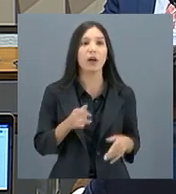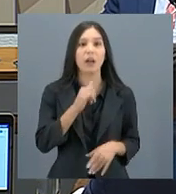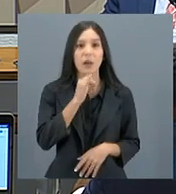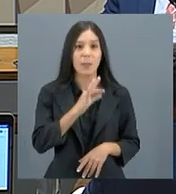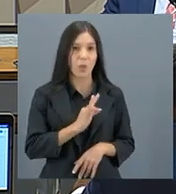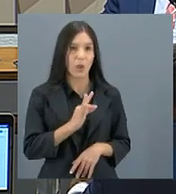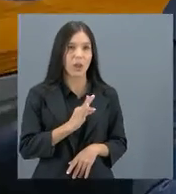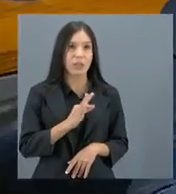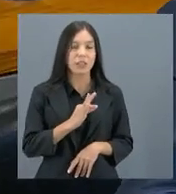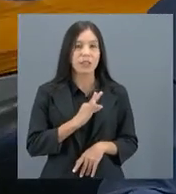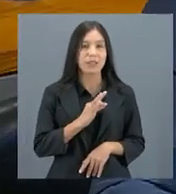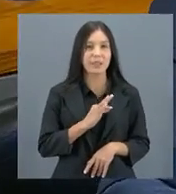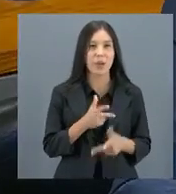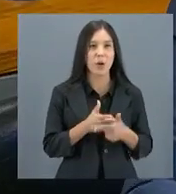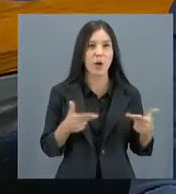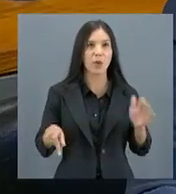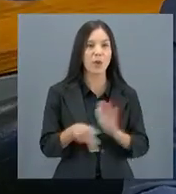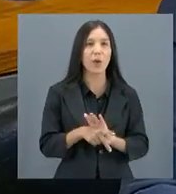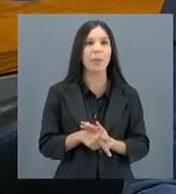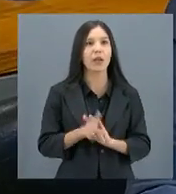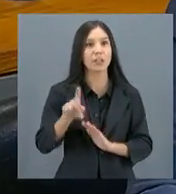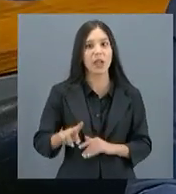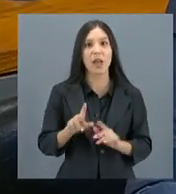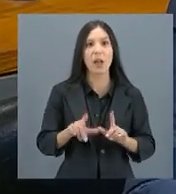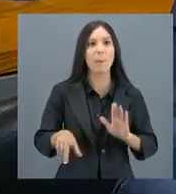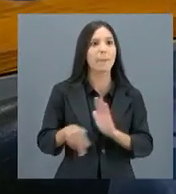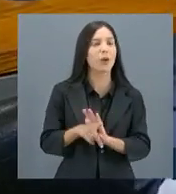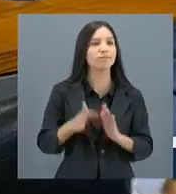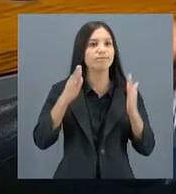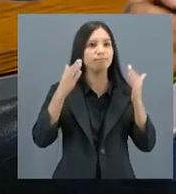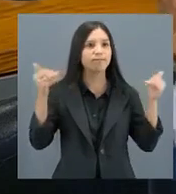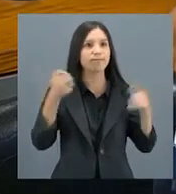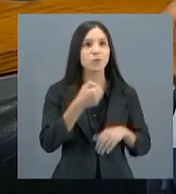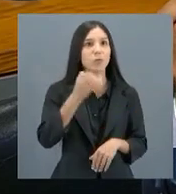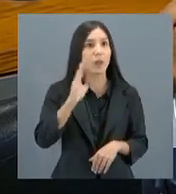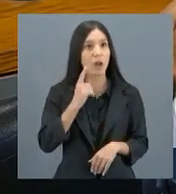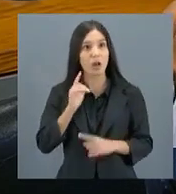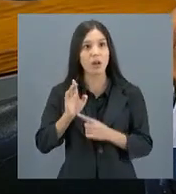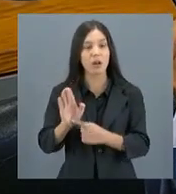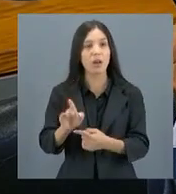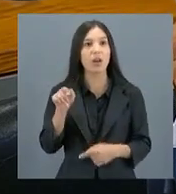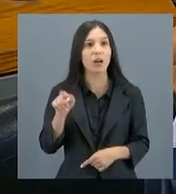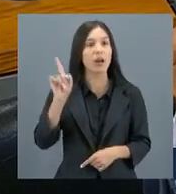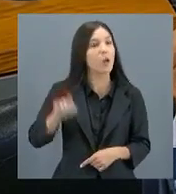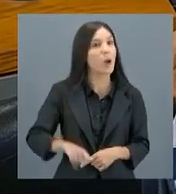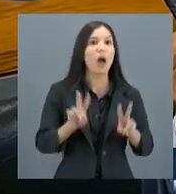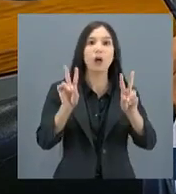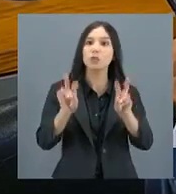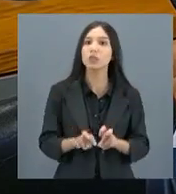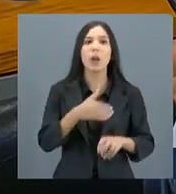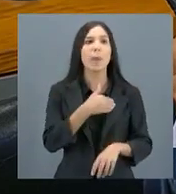não. Se foi algo, capa de uma das maiores revistas do Brasil, tá aqui. Esse assunto é